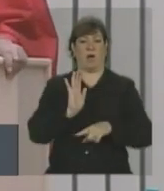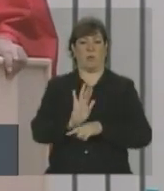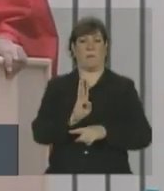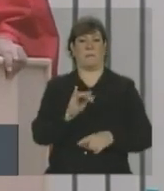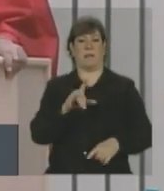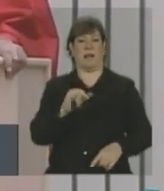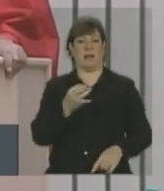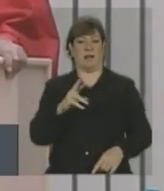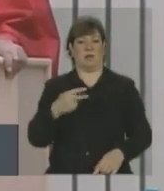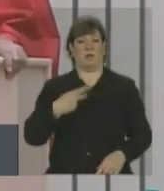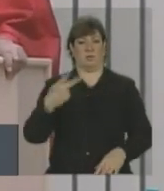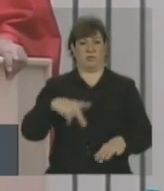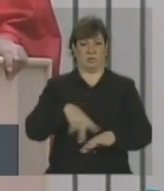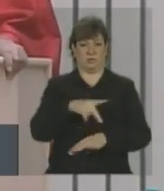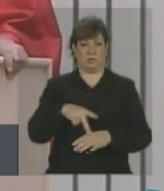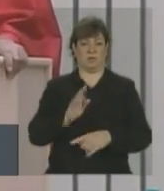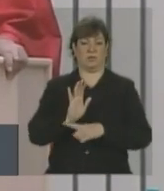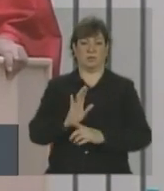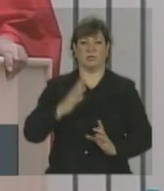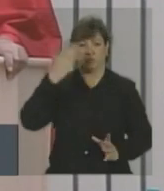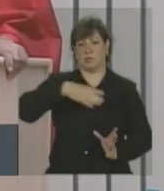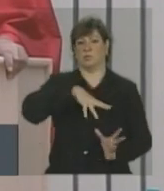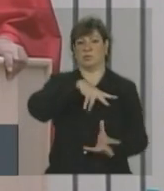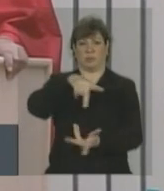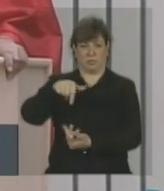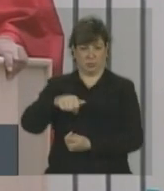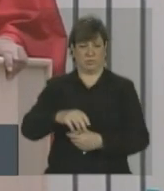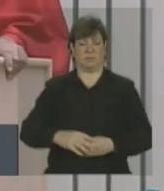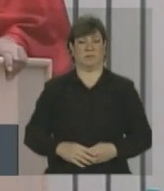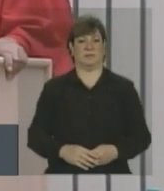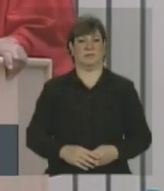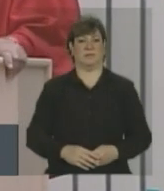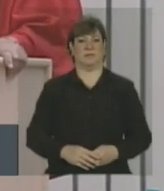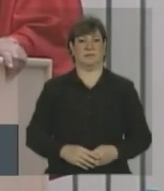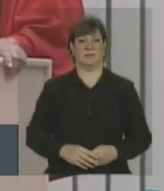bilateral e inserção internacional.